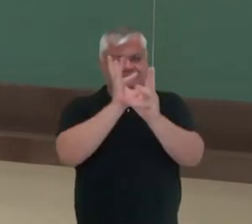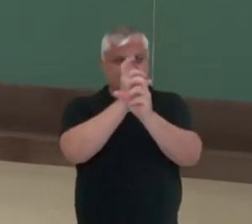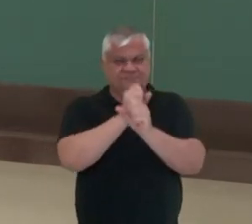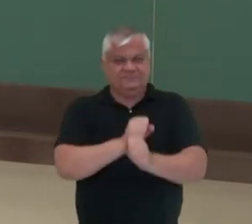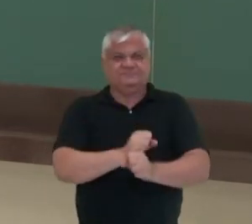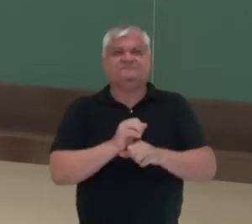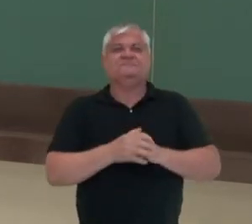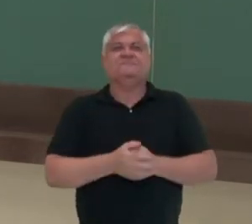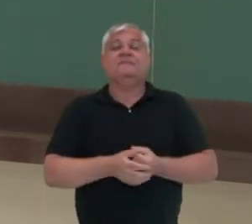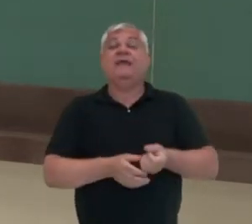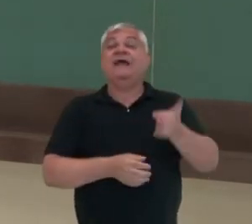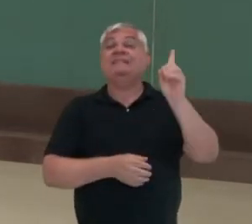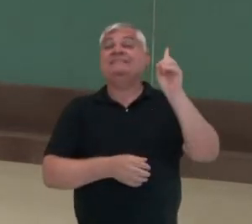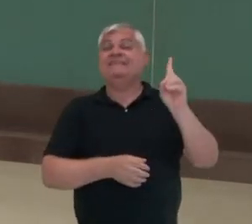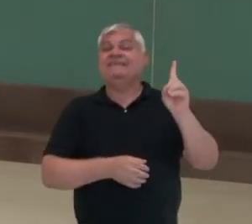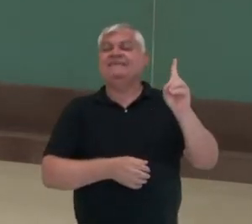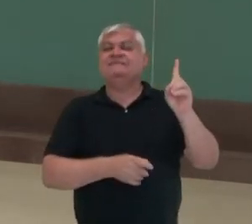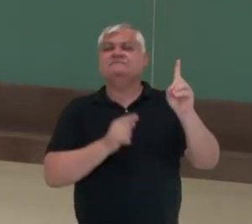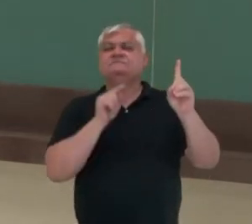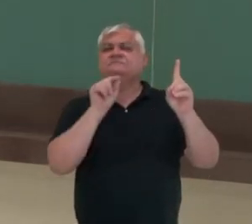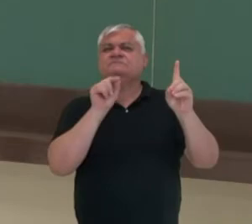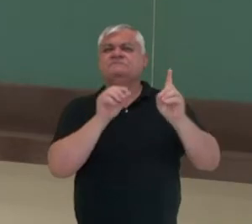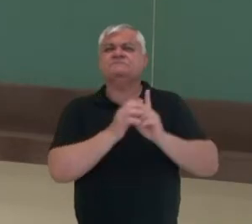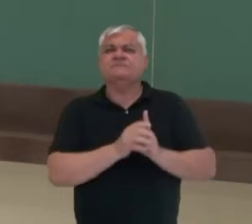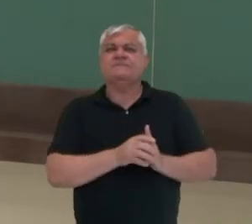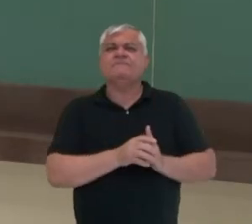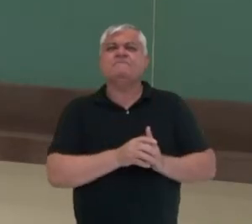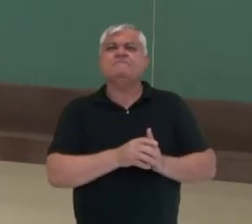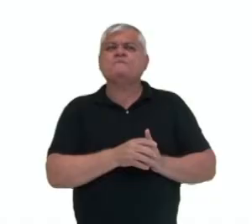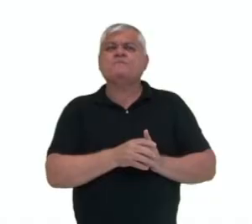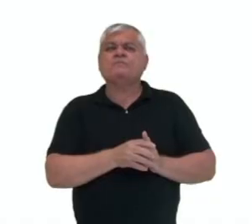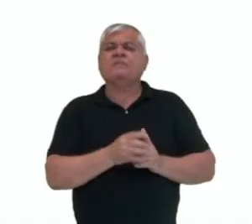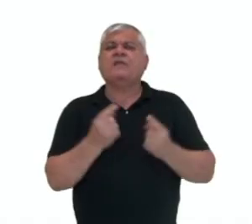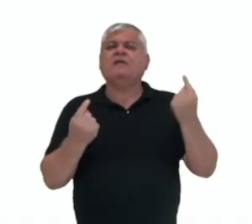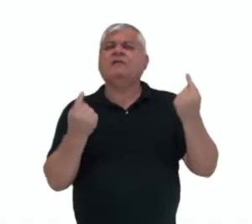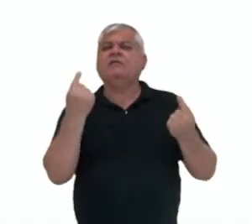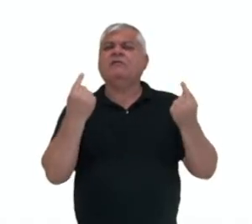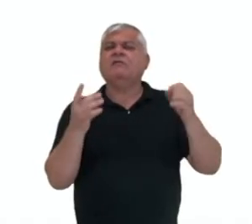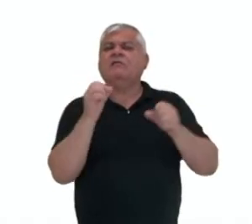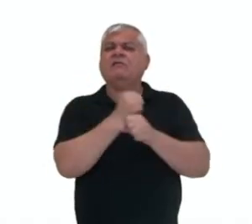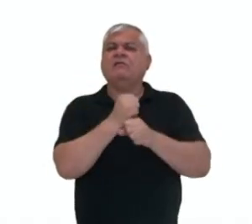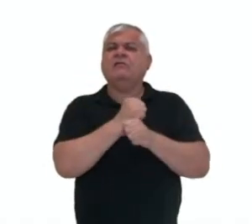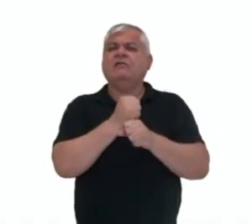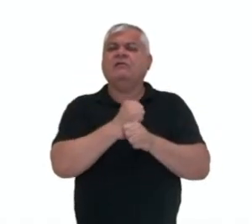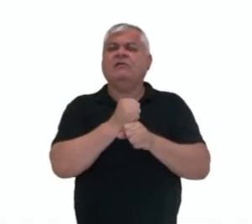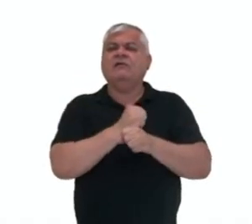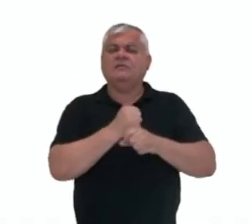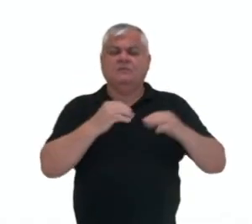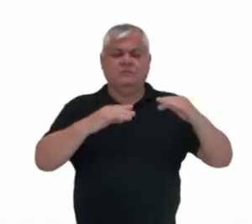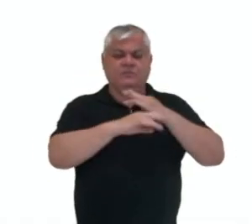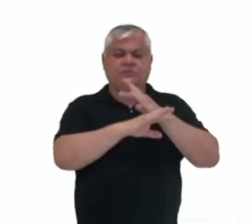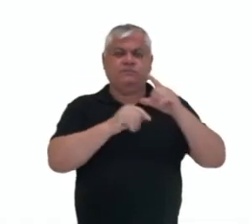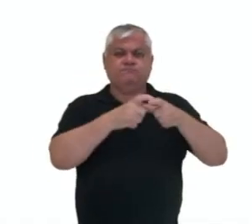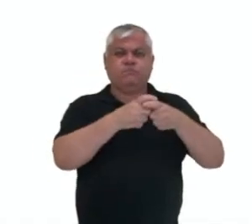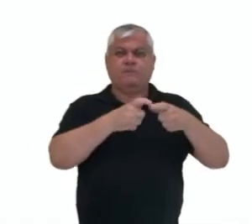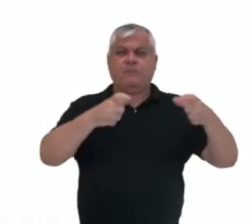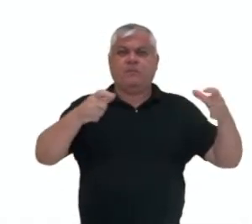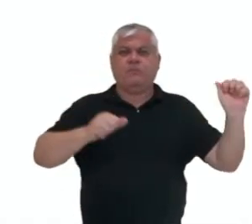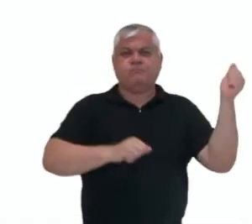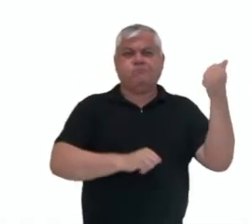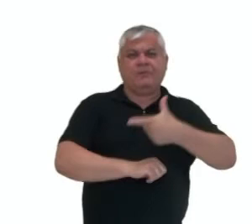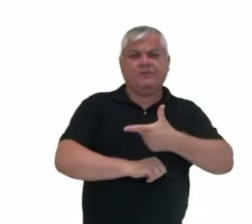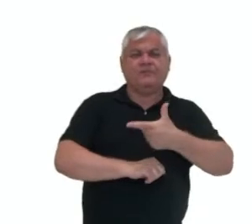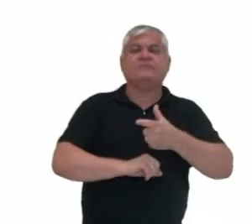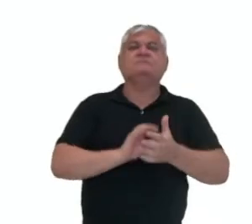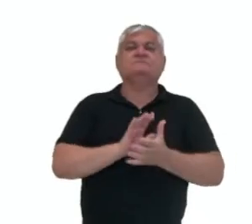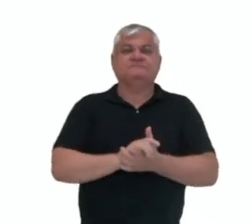demais. Aí, por fim, aqui, né, nós temos lá em qual ano a população urbana brasileira tornou-se maior do que a rural. Então a gente